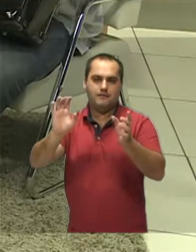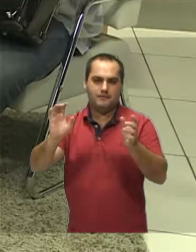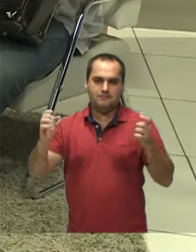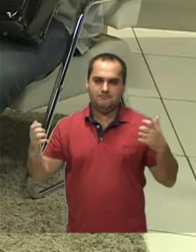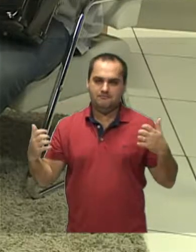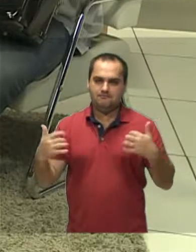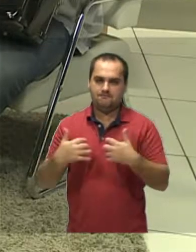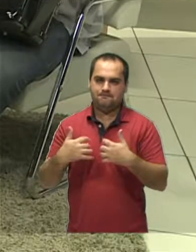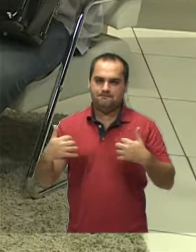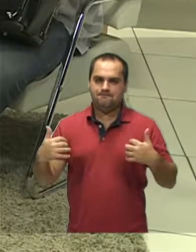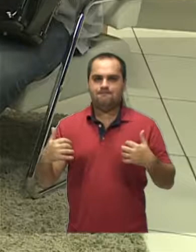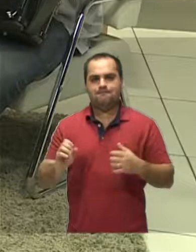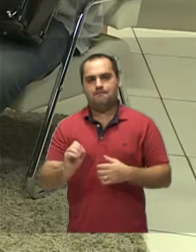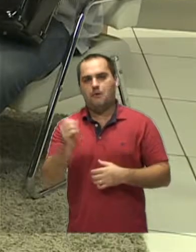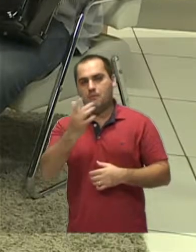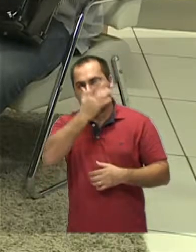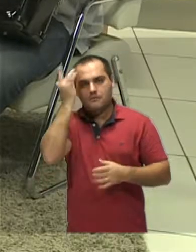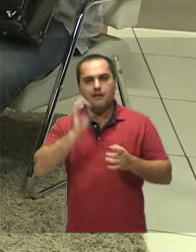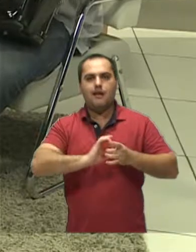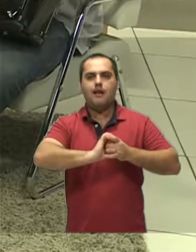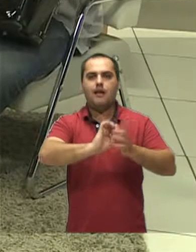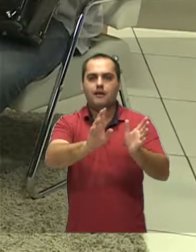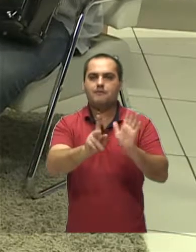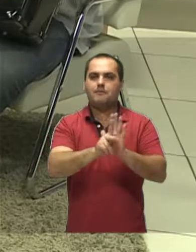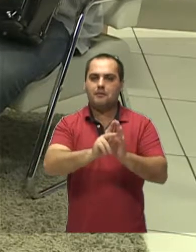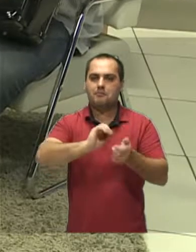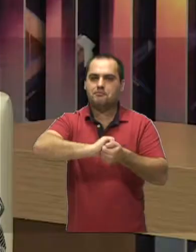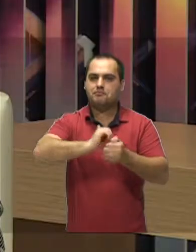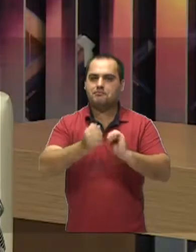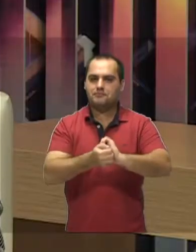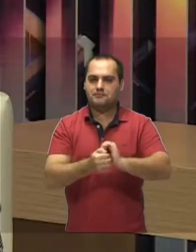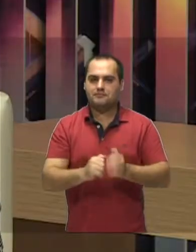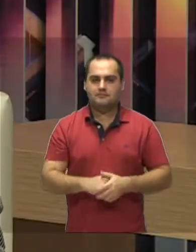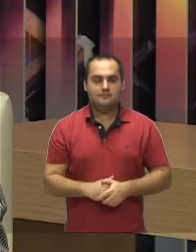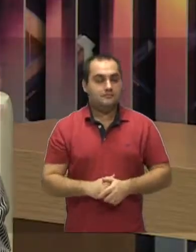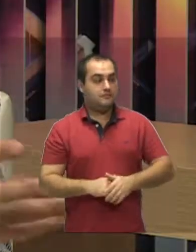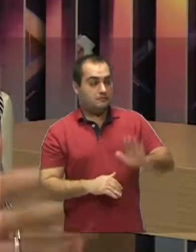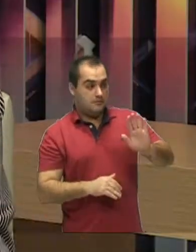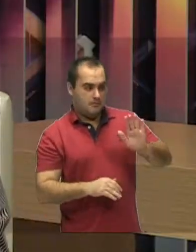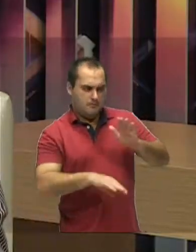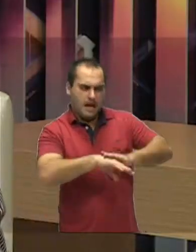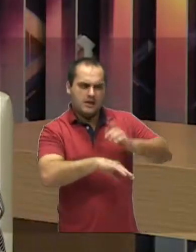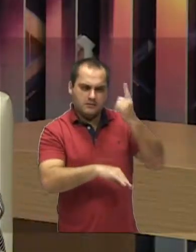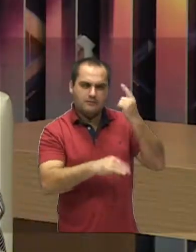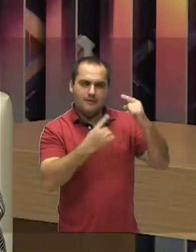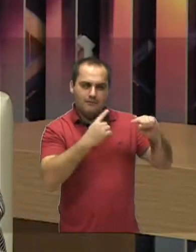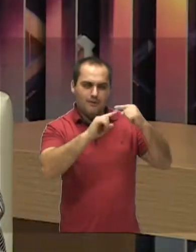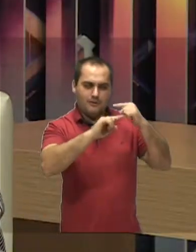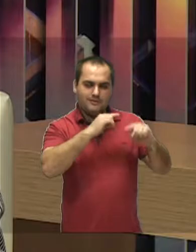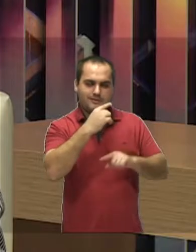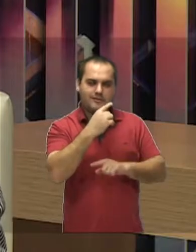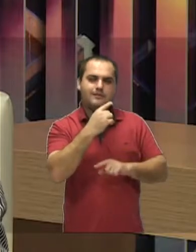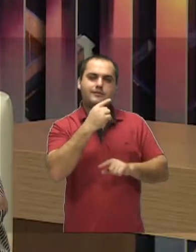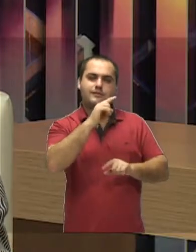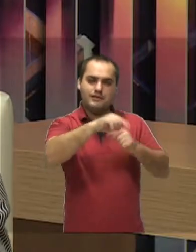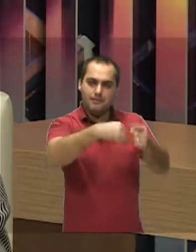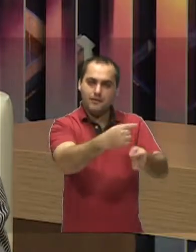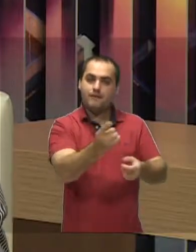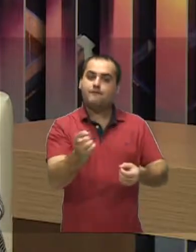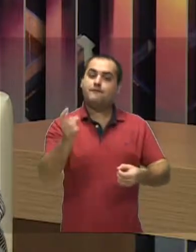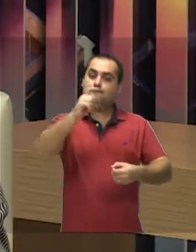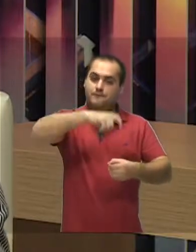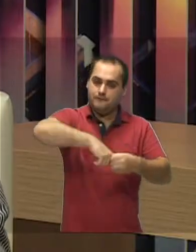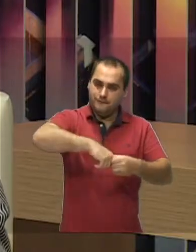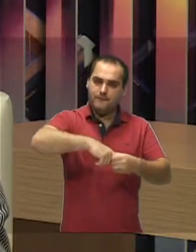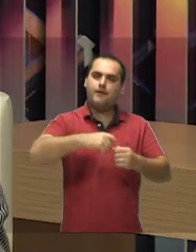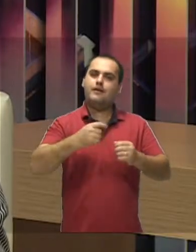fazer da arte a sua expressão. O Bruno vai apresentar mais um pouquinho do trabalho dele e daí, na sequência, já vamos